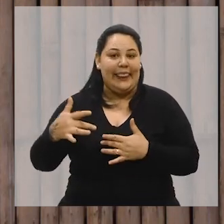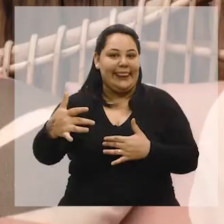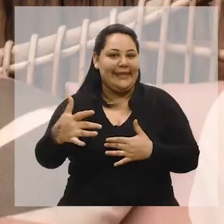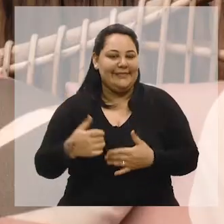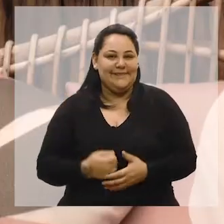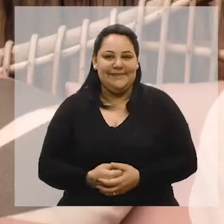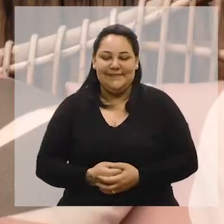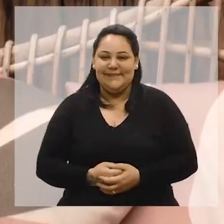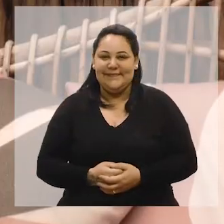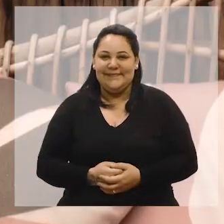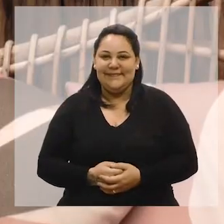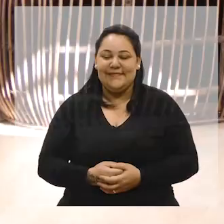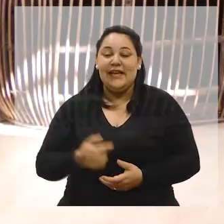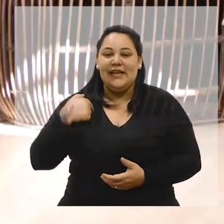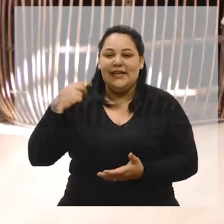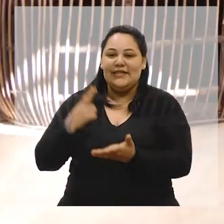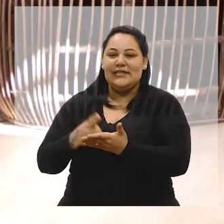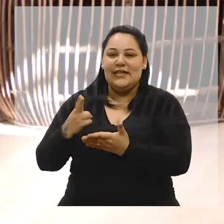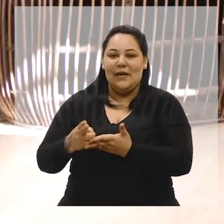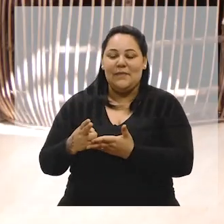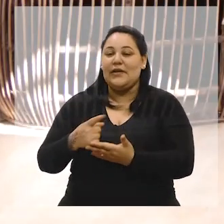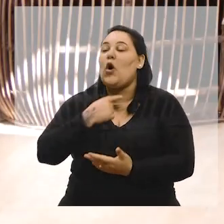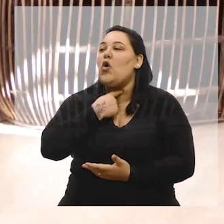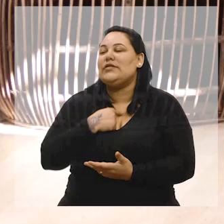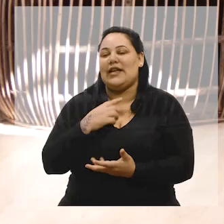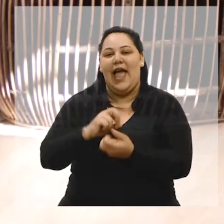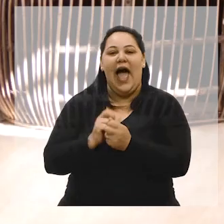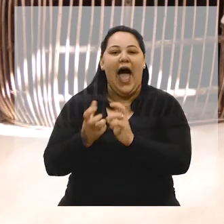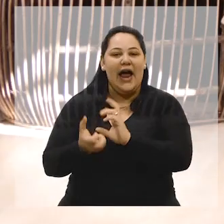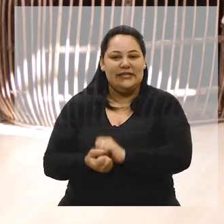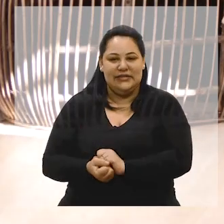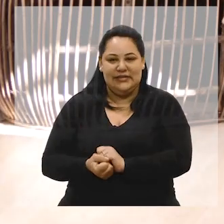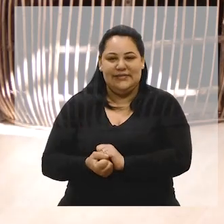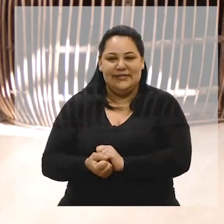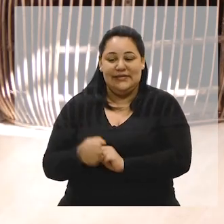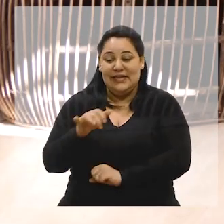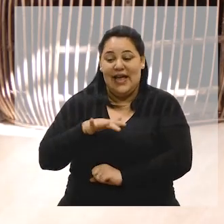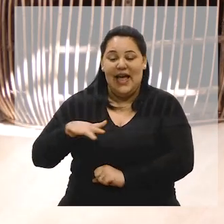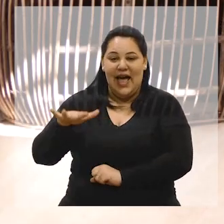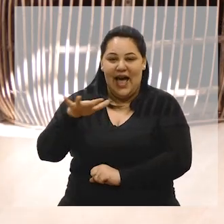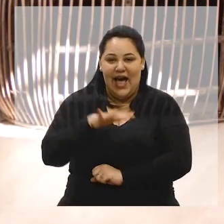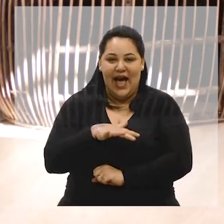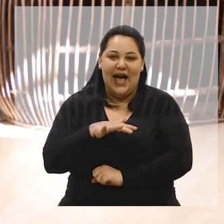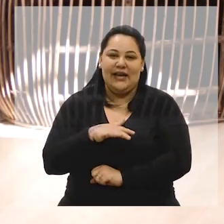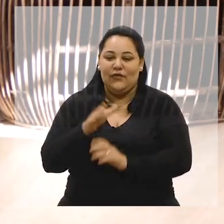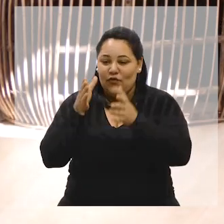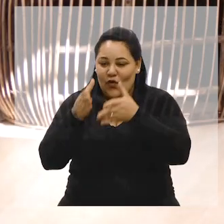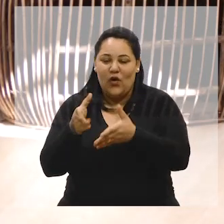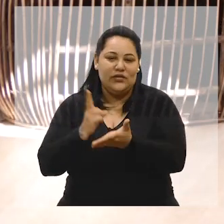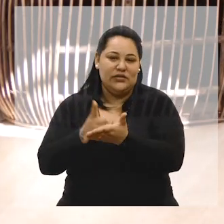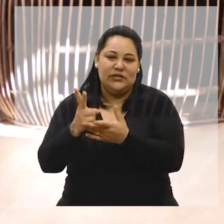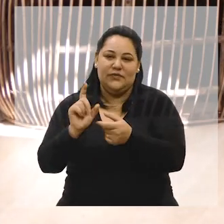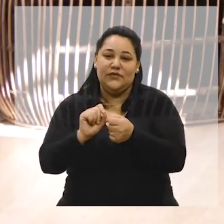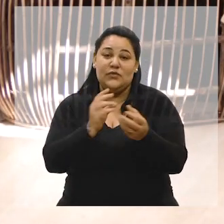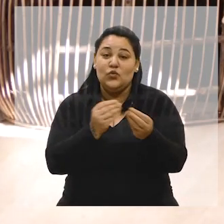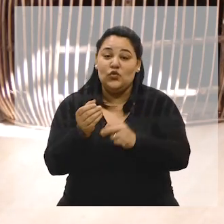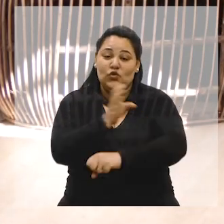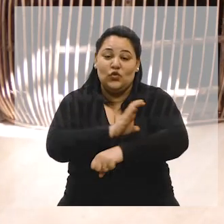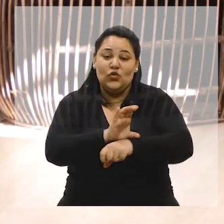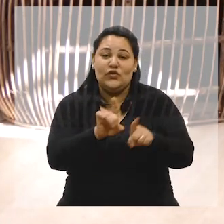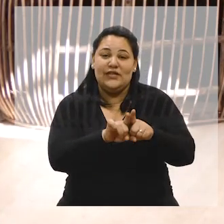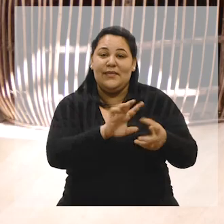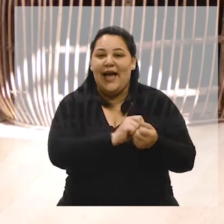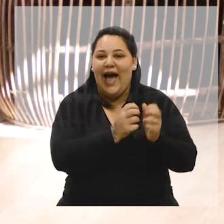frente. E eu sempre gostei de artes, sempre tive um lado voltado para as artes, sempre fiz muitos cursos de